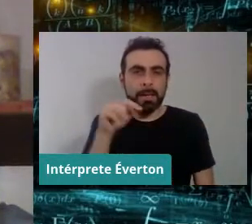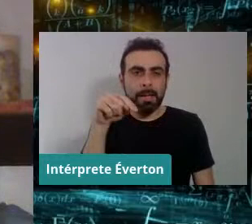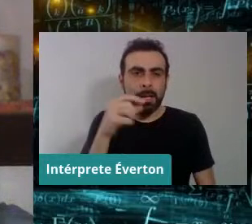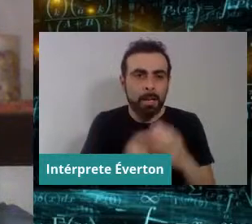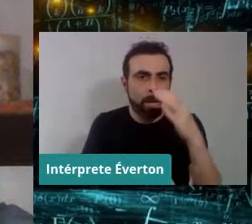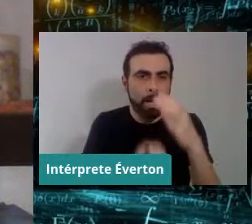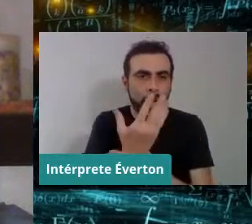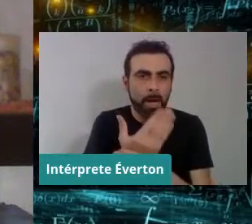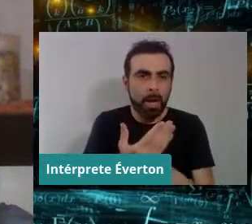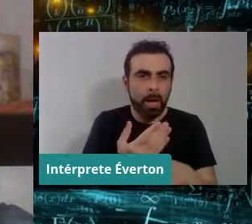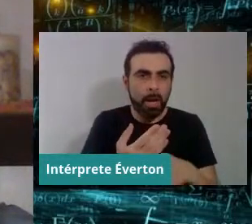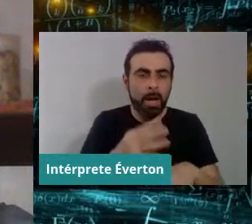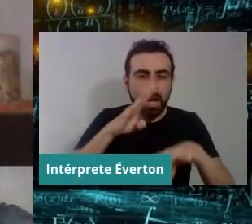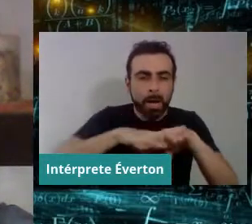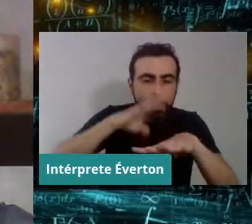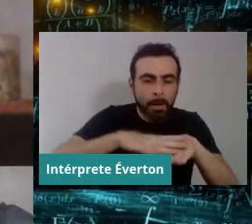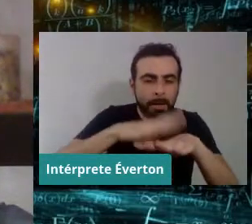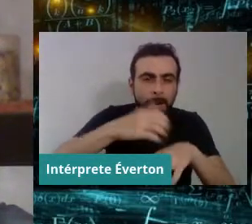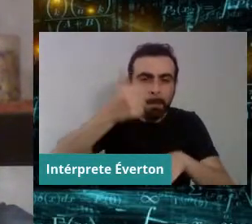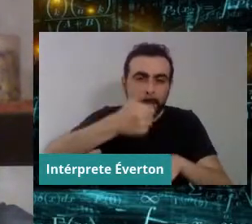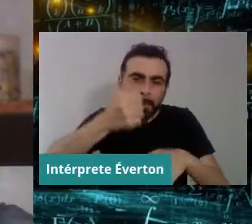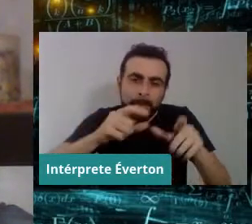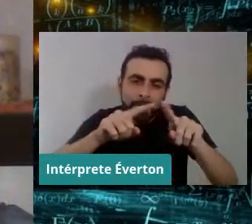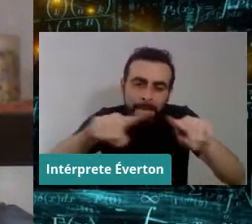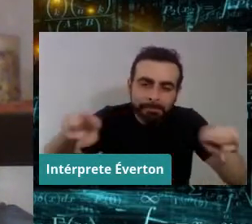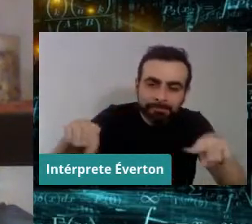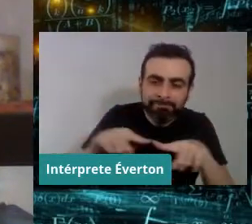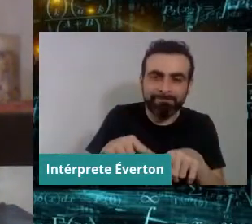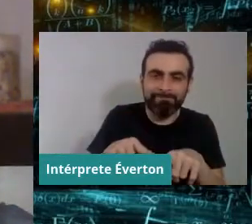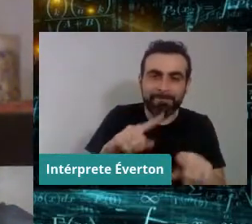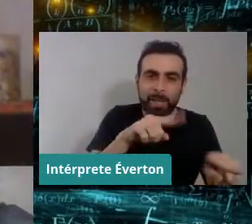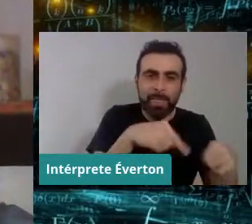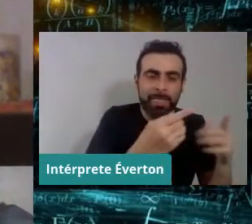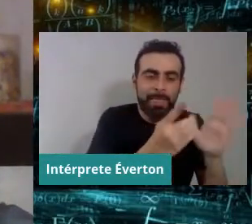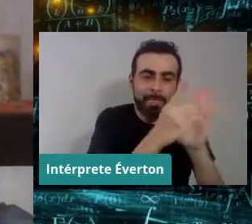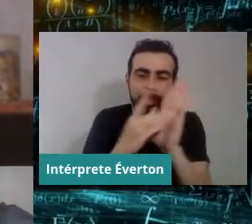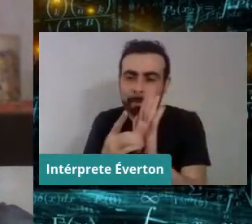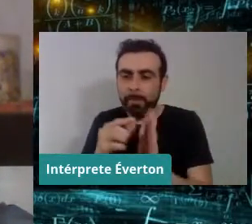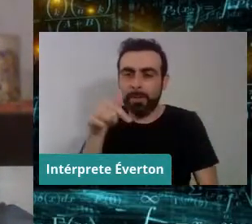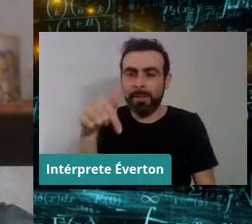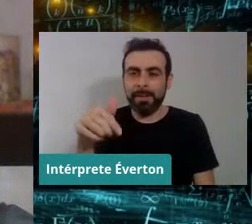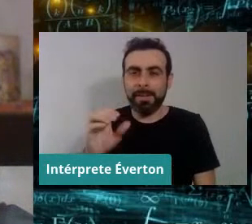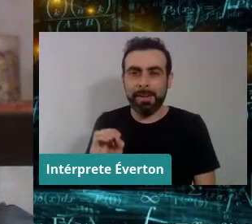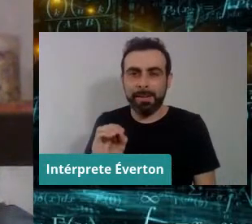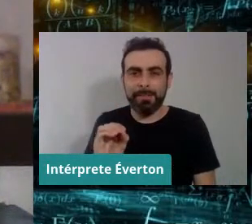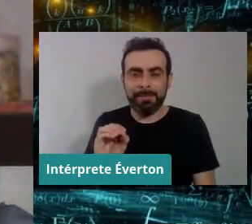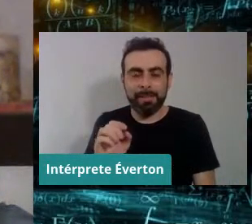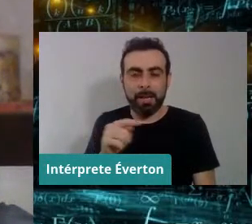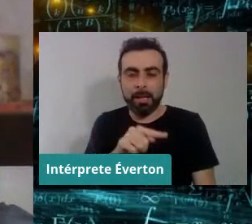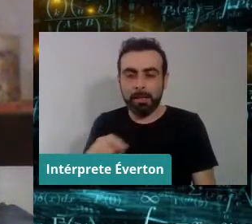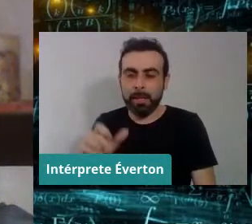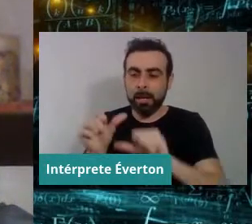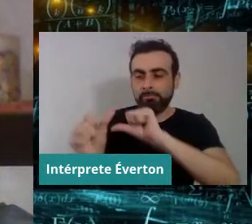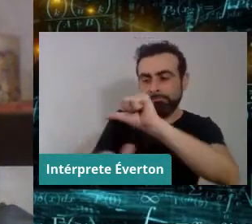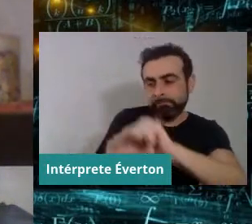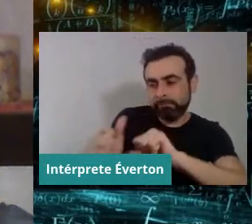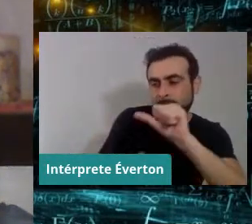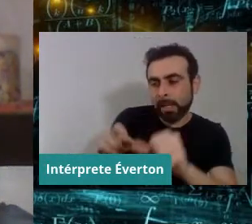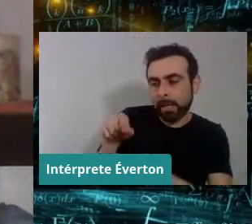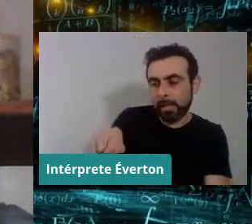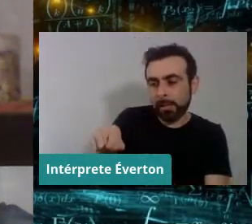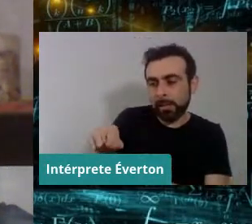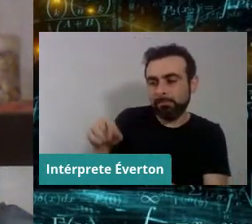primeira turma de matemática. Na década de 70, o curso foi transformado em curso de